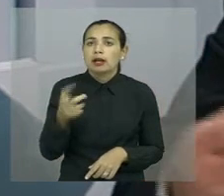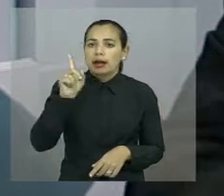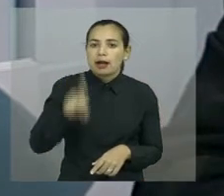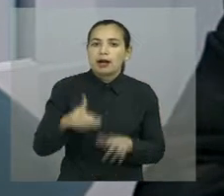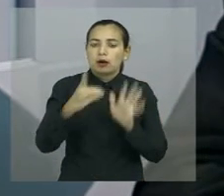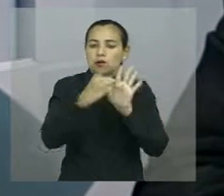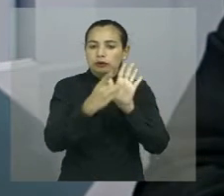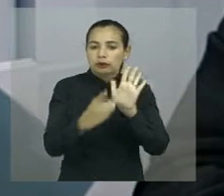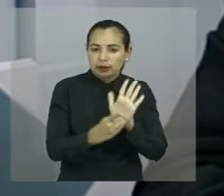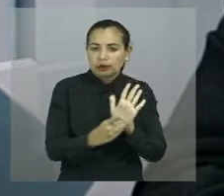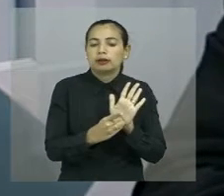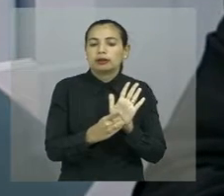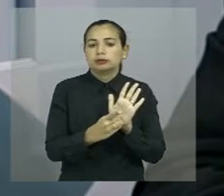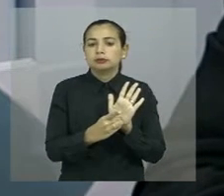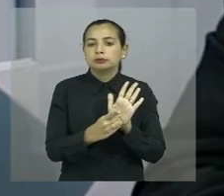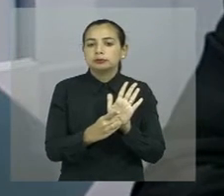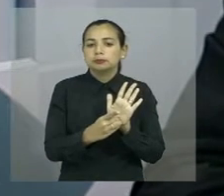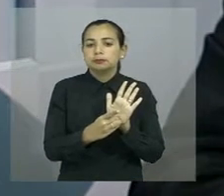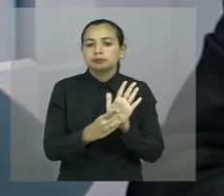o decreto